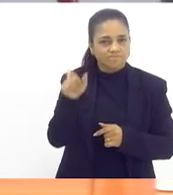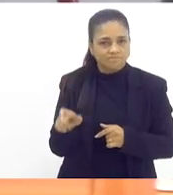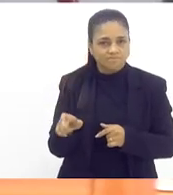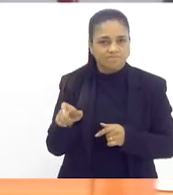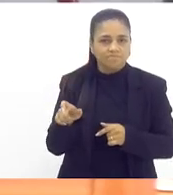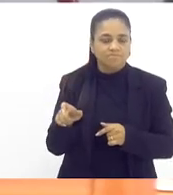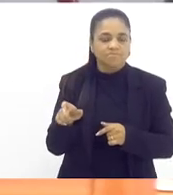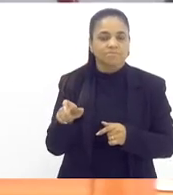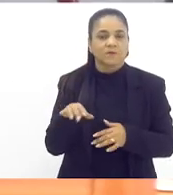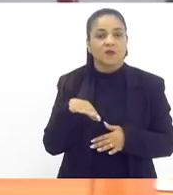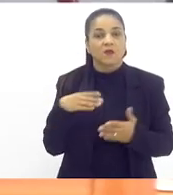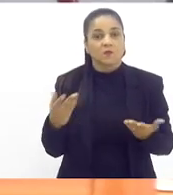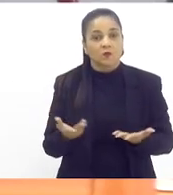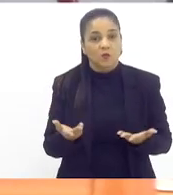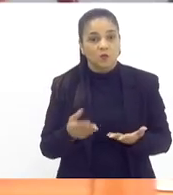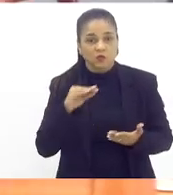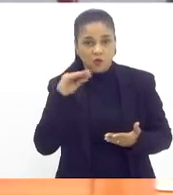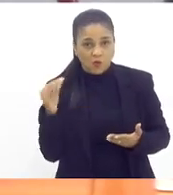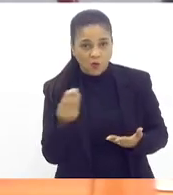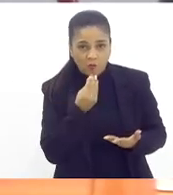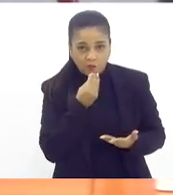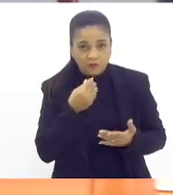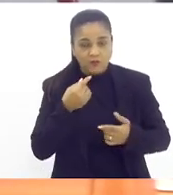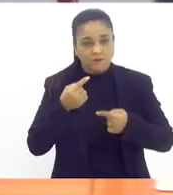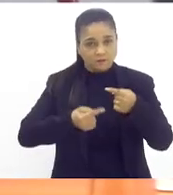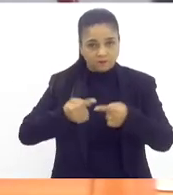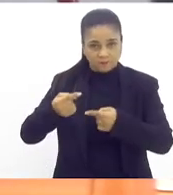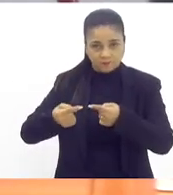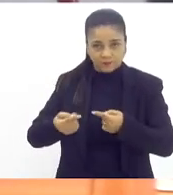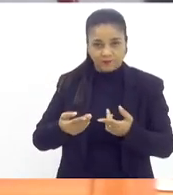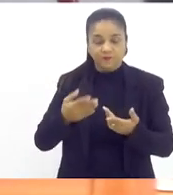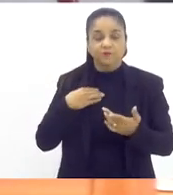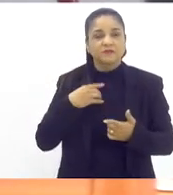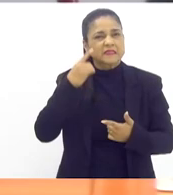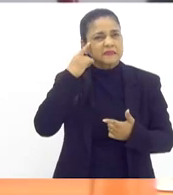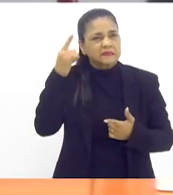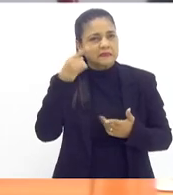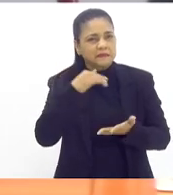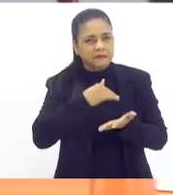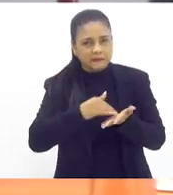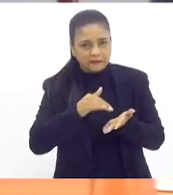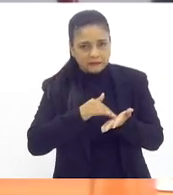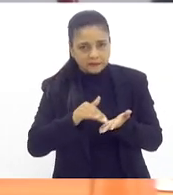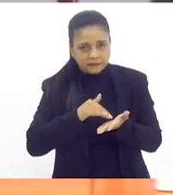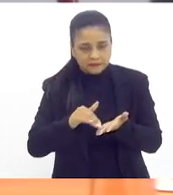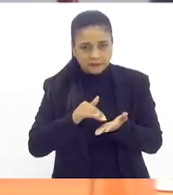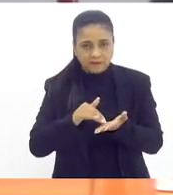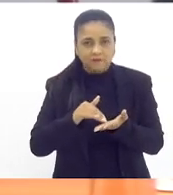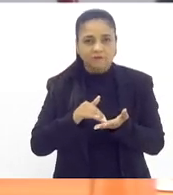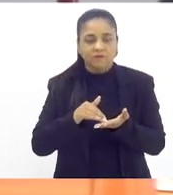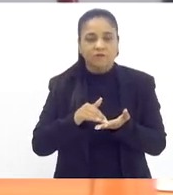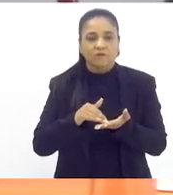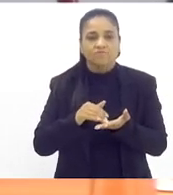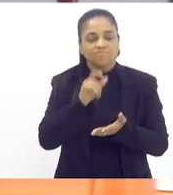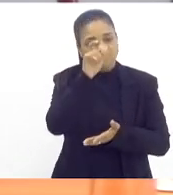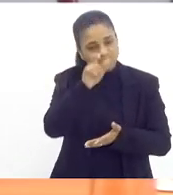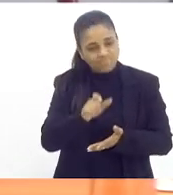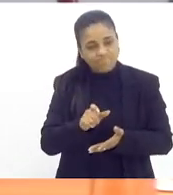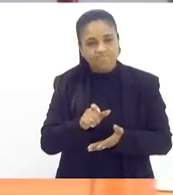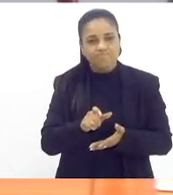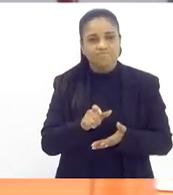essa oportunidade. A ideia, secretário, era que Vossa Excelência pudesse